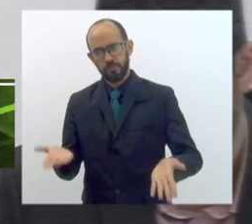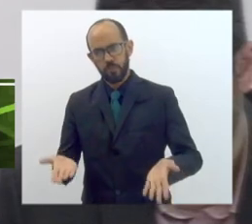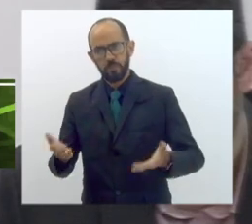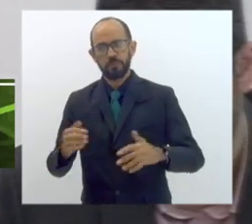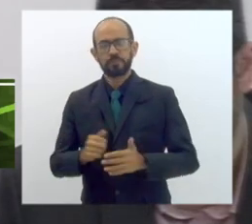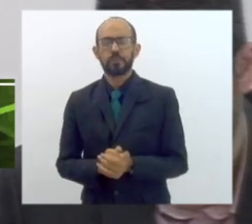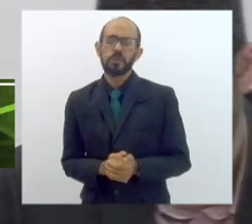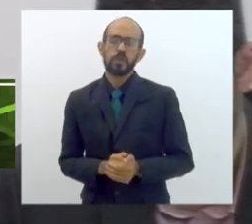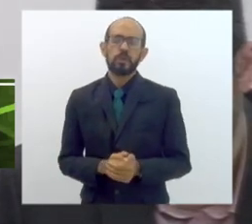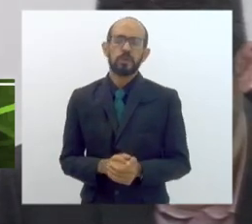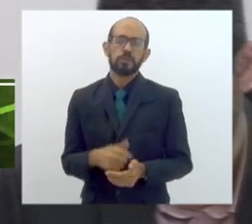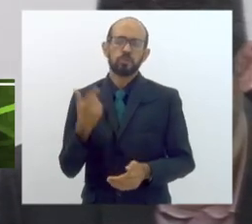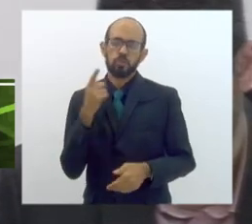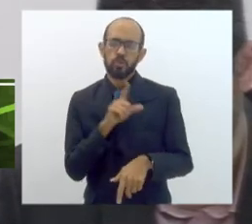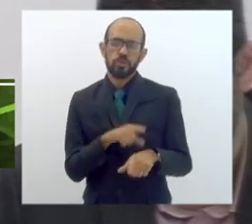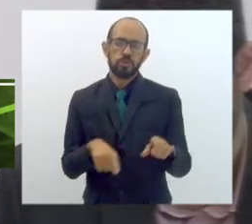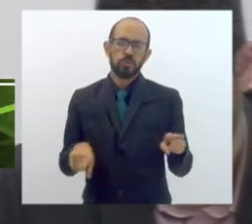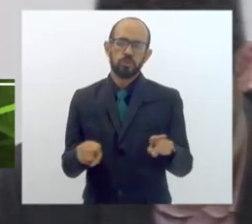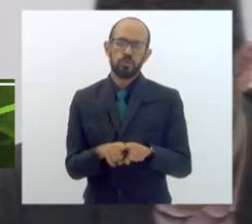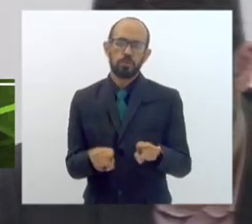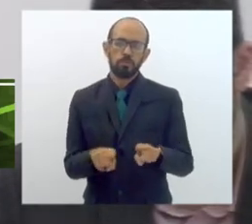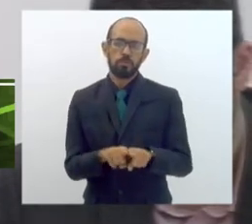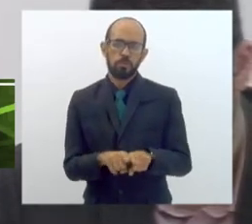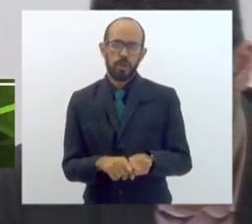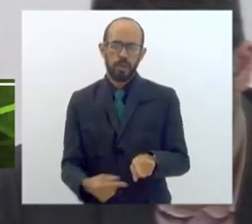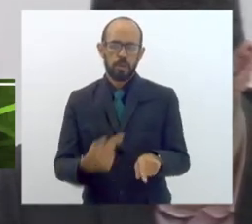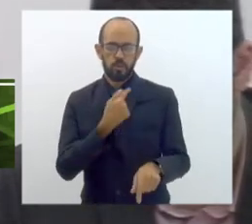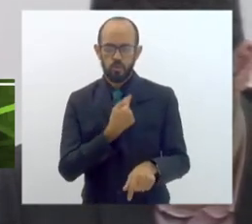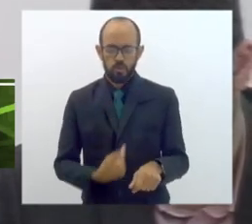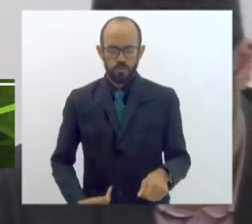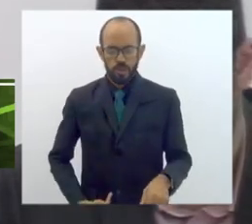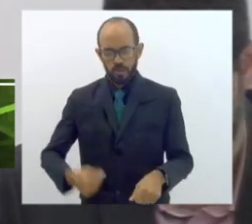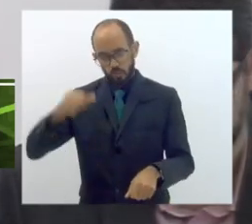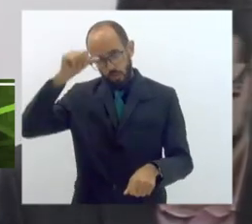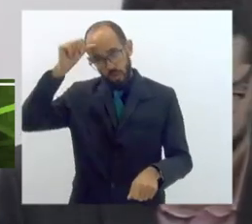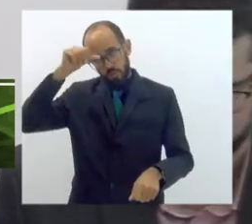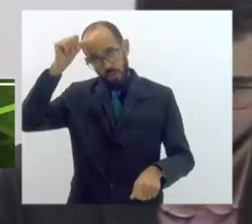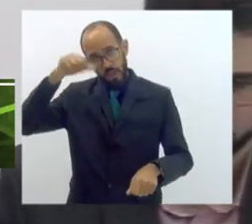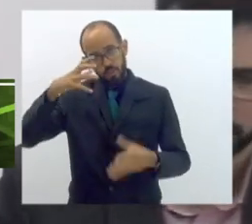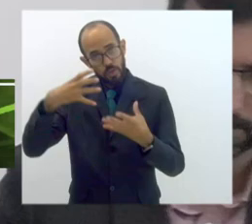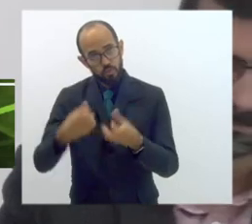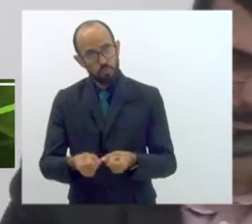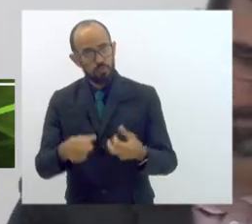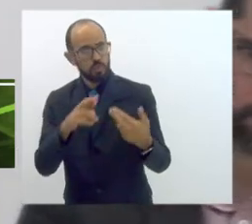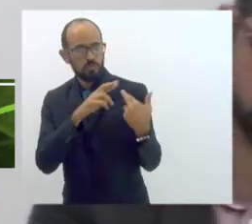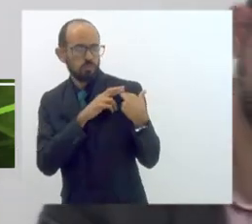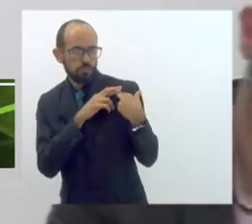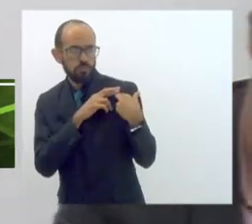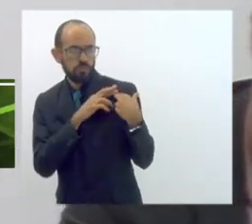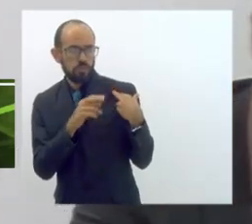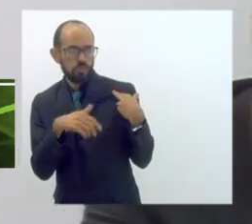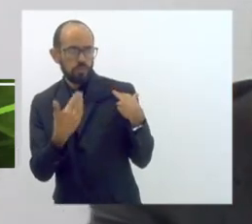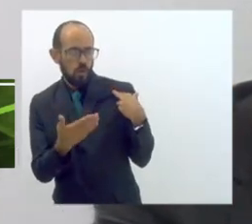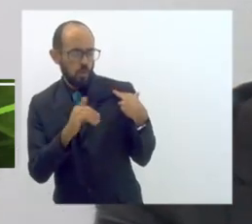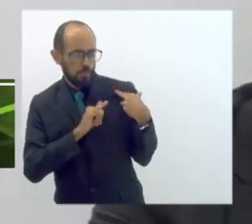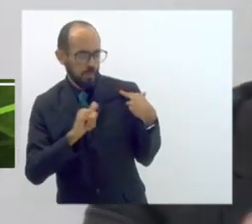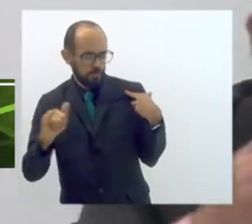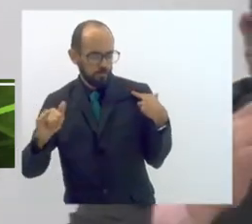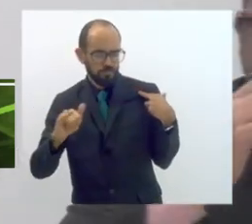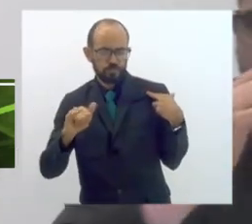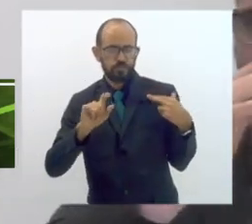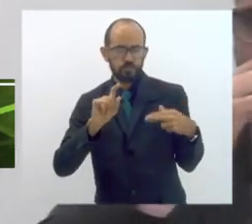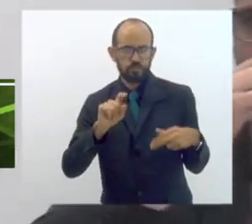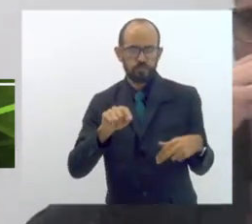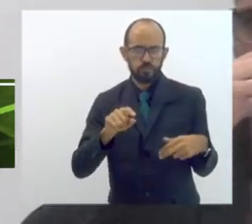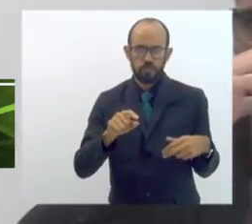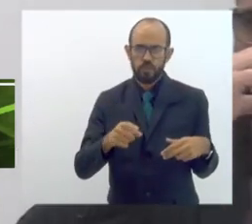prosperar. Nós conseguimos arrancar esse compromisso do governador Cláudio Castro. Então, o que eu quero transmitir para vocês aqui agora é que isso não